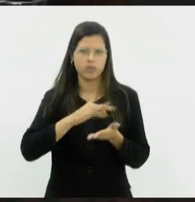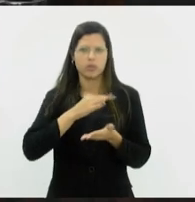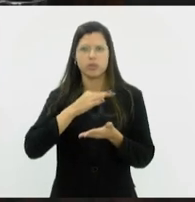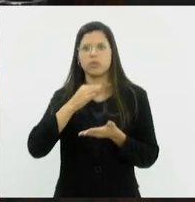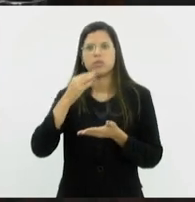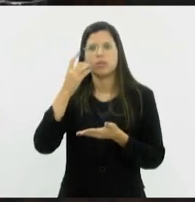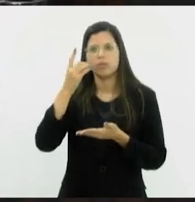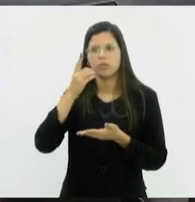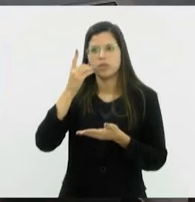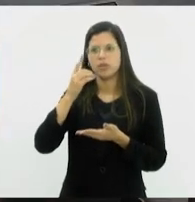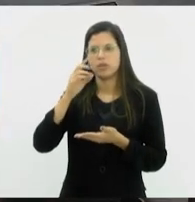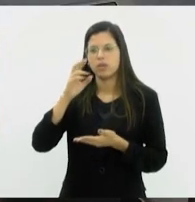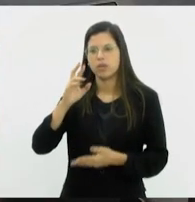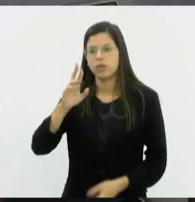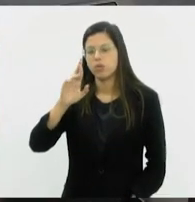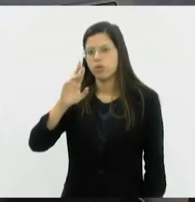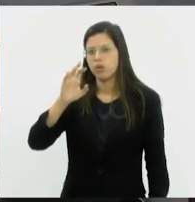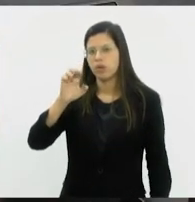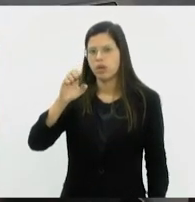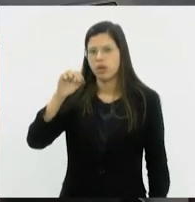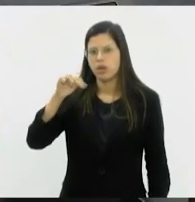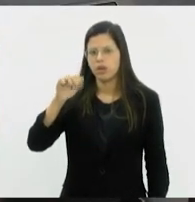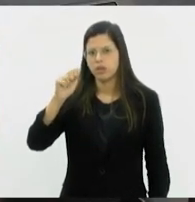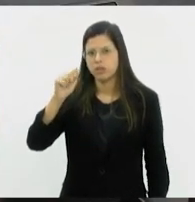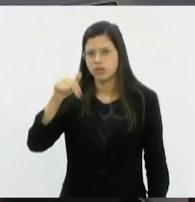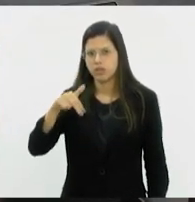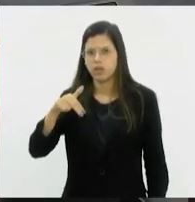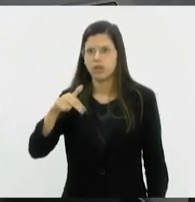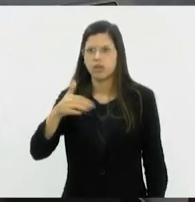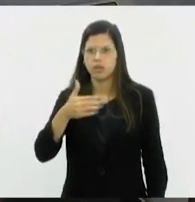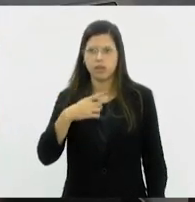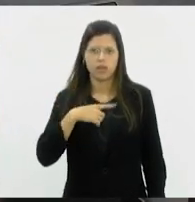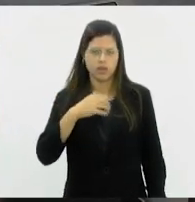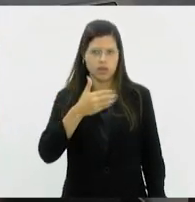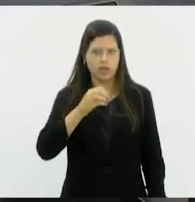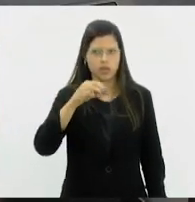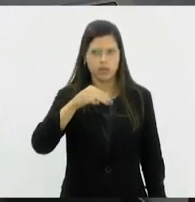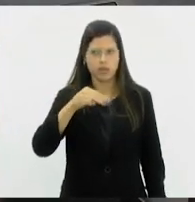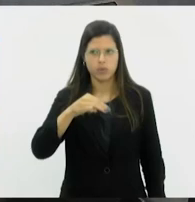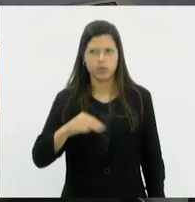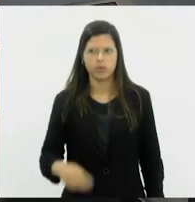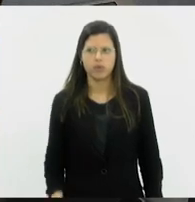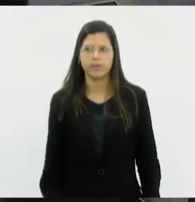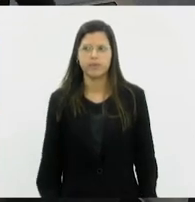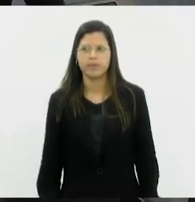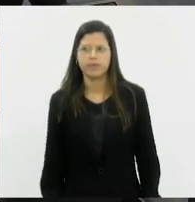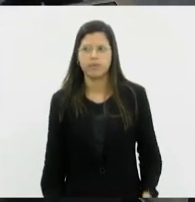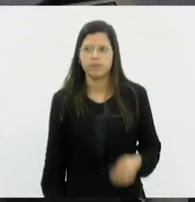deputado Renan Jordi. Vossa Excelência dispõe de 10 minutos.